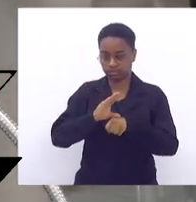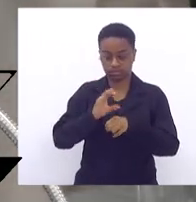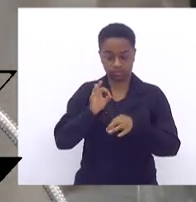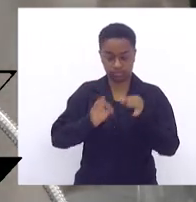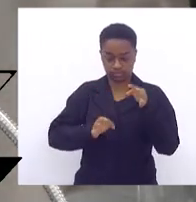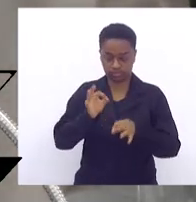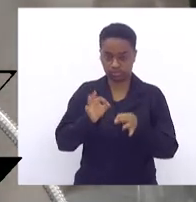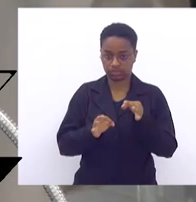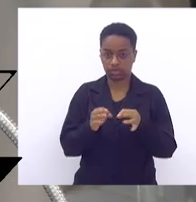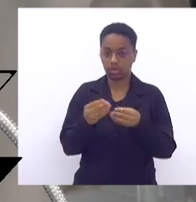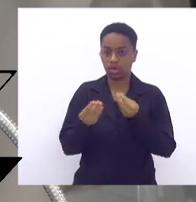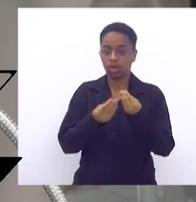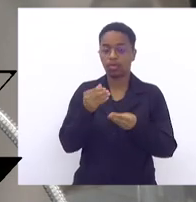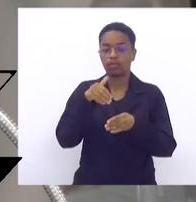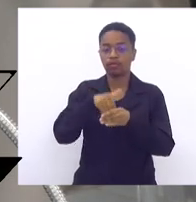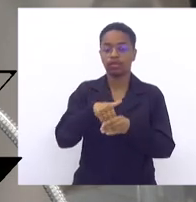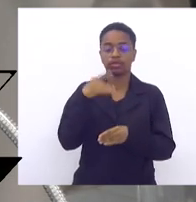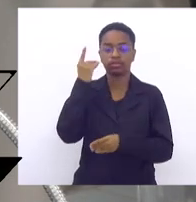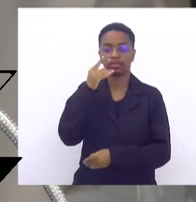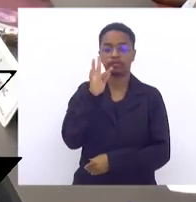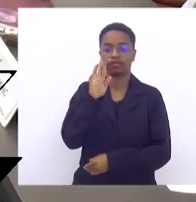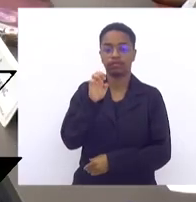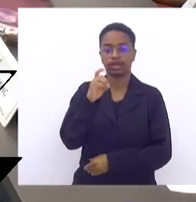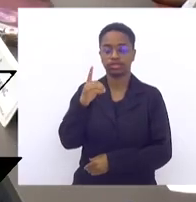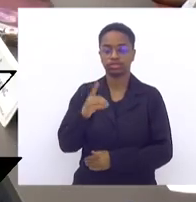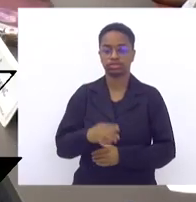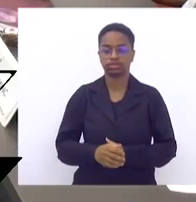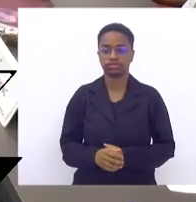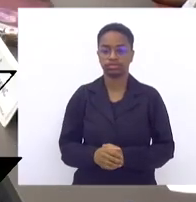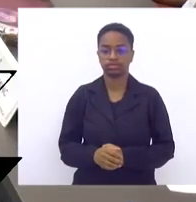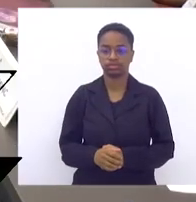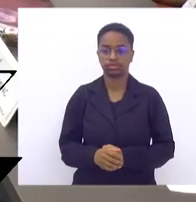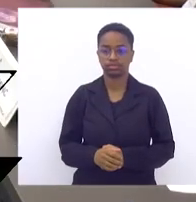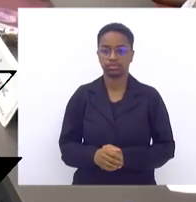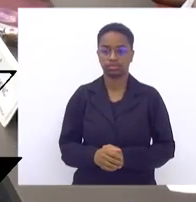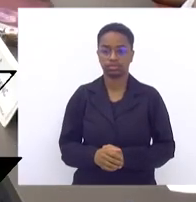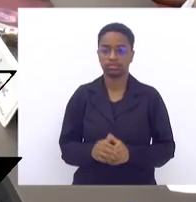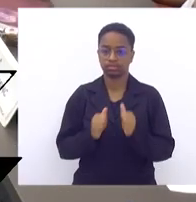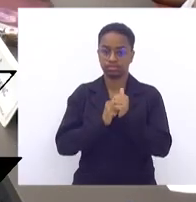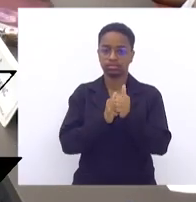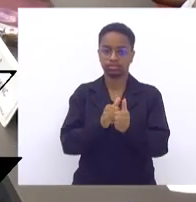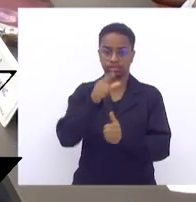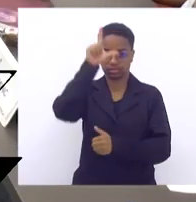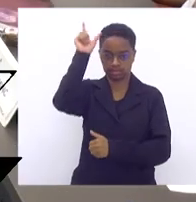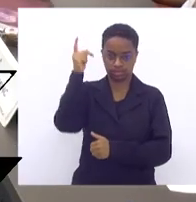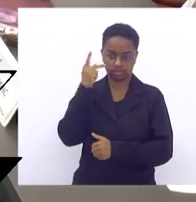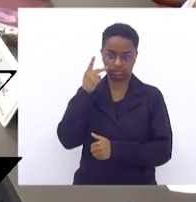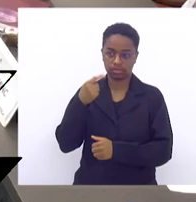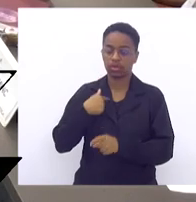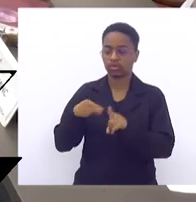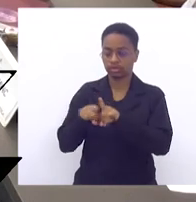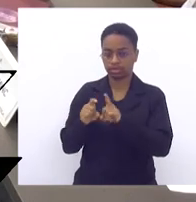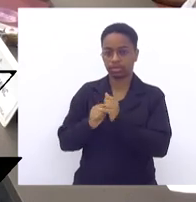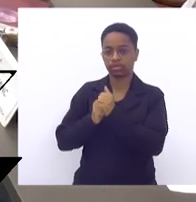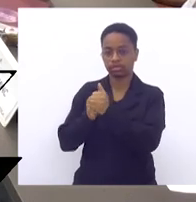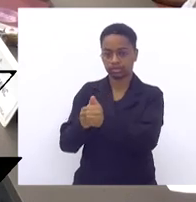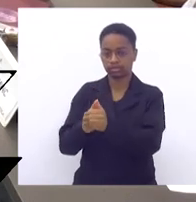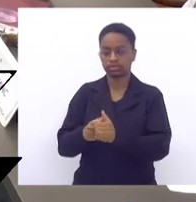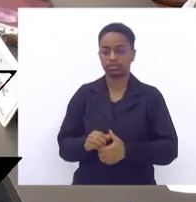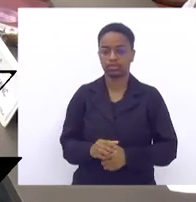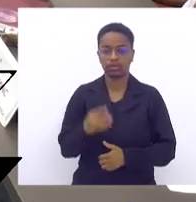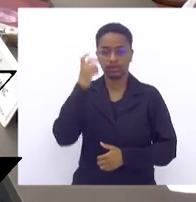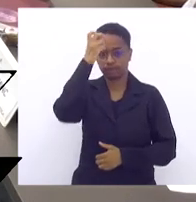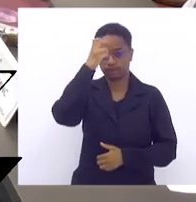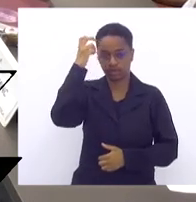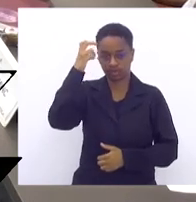vota o deputado Fred Pacheco? Pela injuridicidade. Eu também acompanho a divergência. Deputada